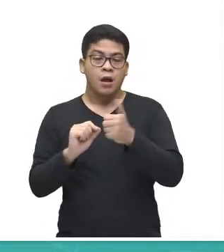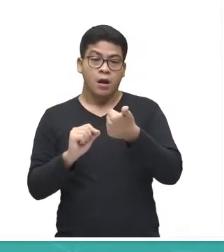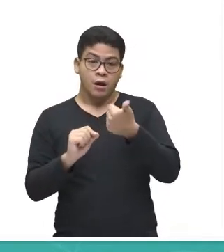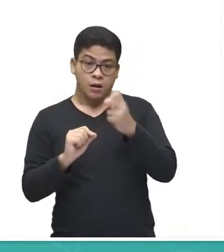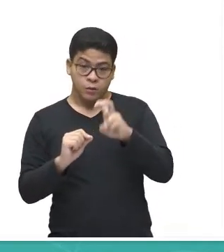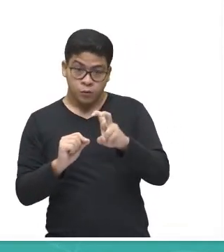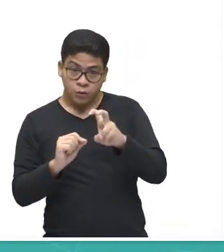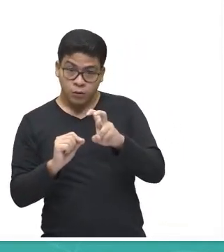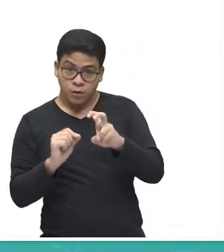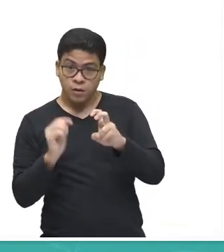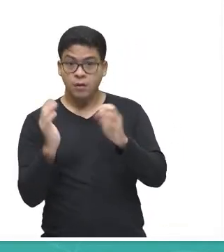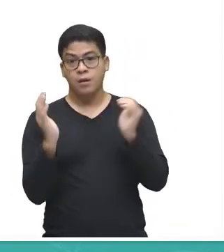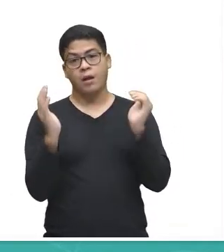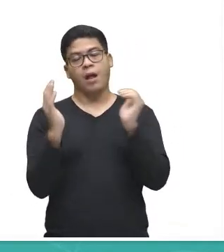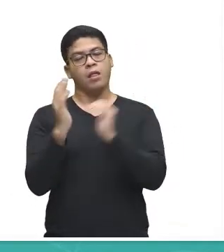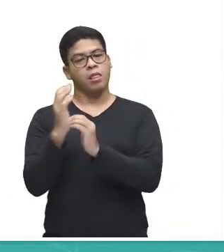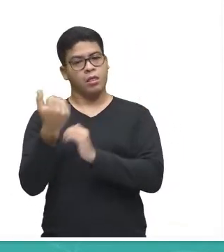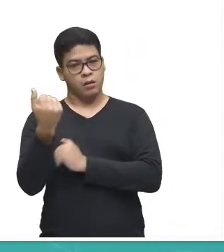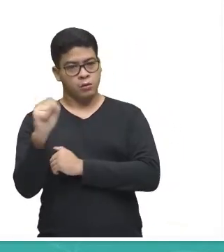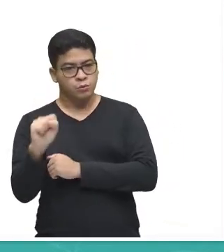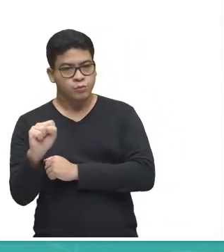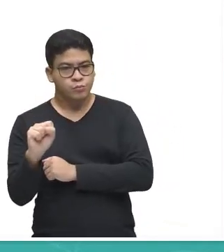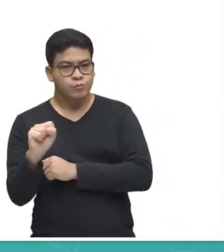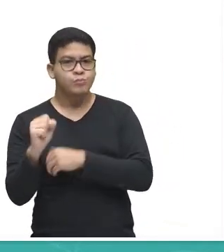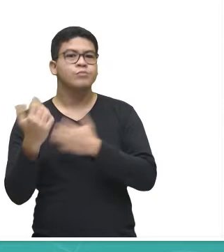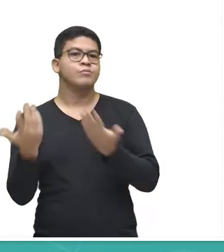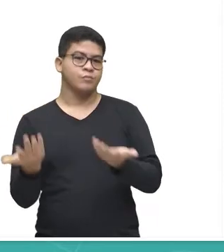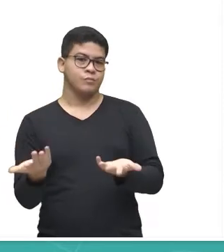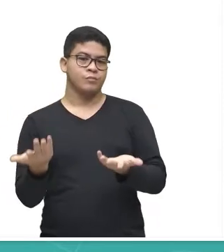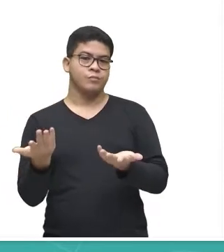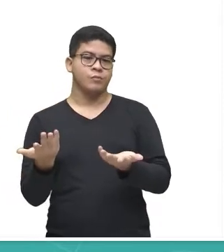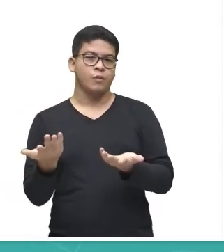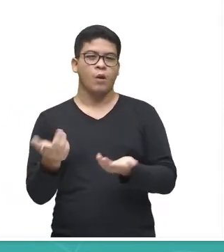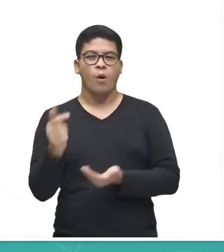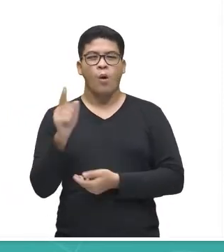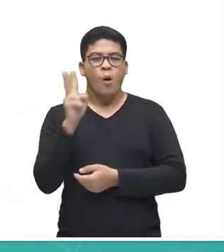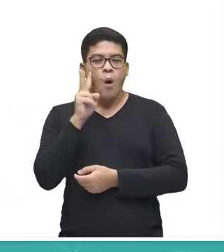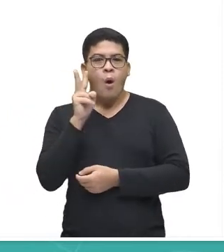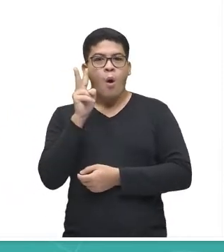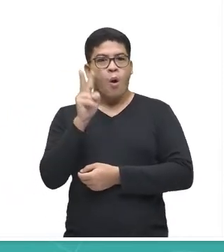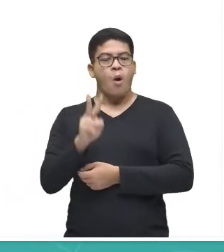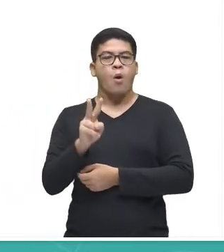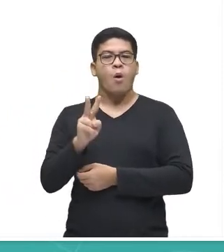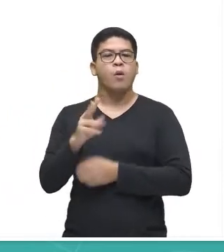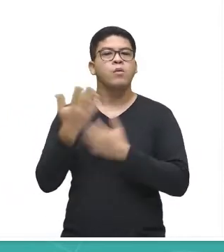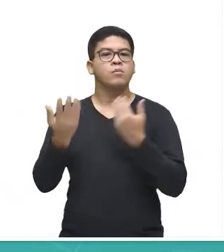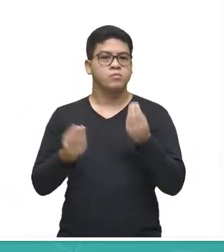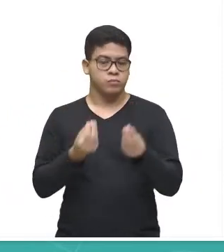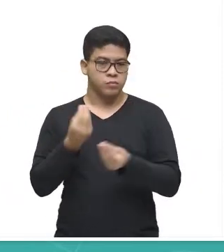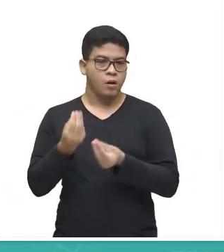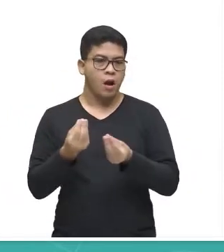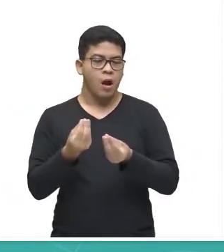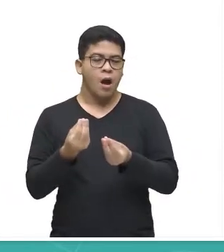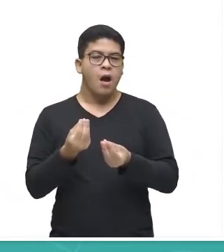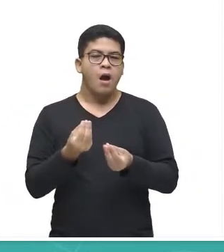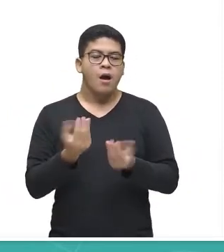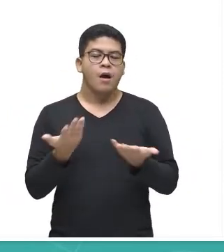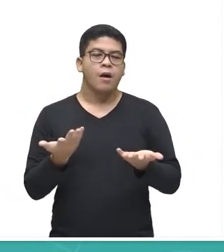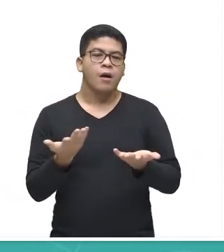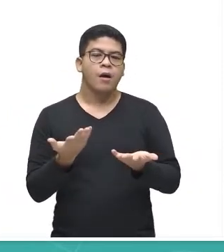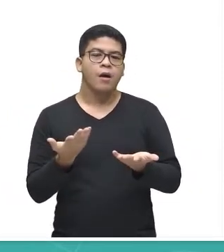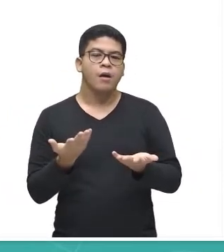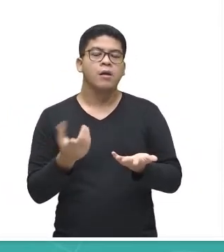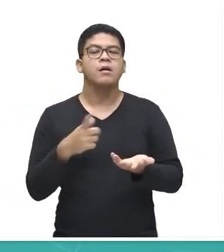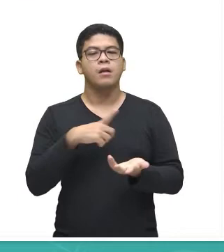adolescência, que vai de 15 a 18 anos. Agora, observem, né,